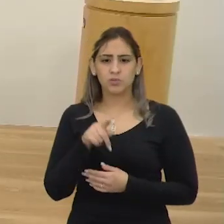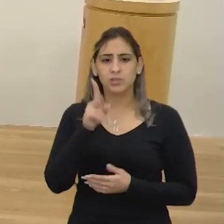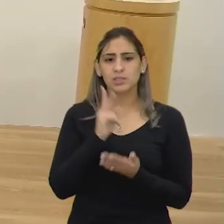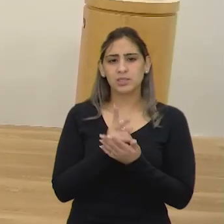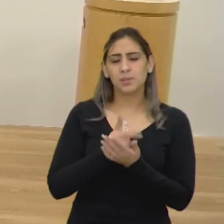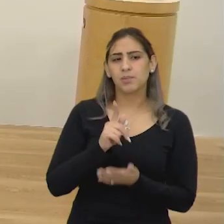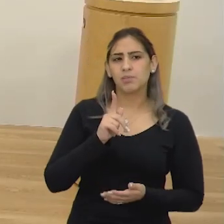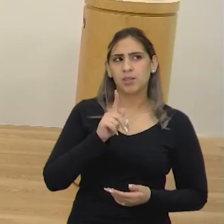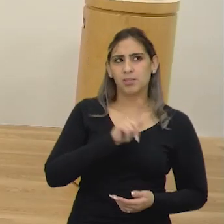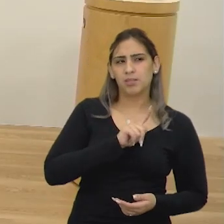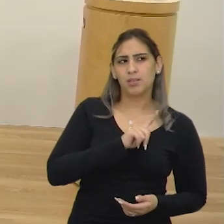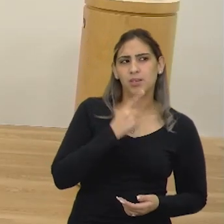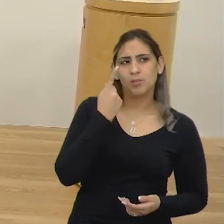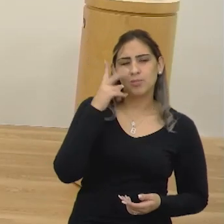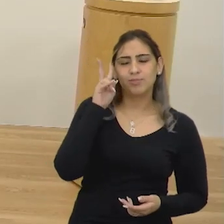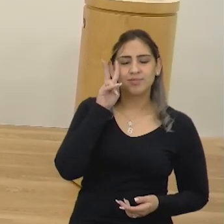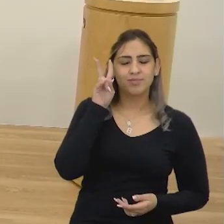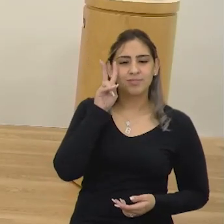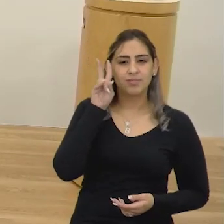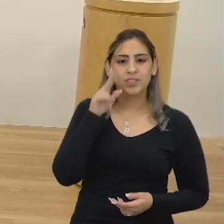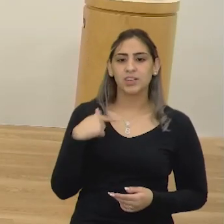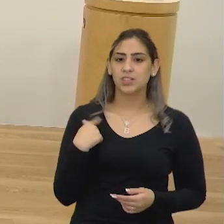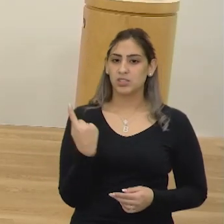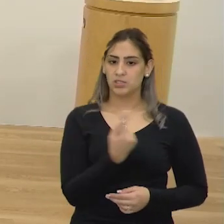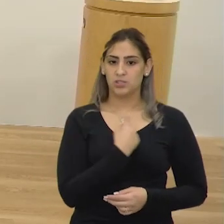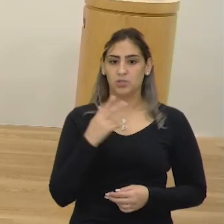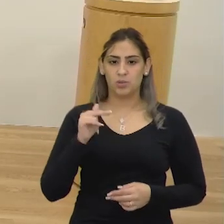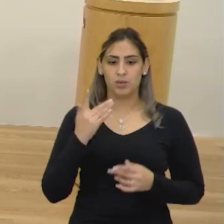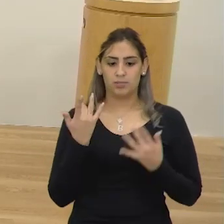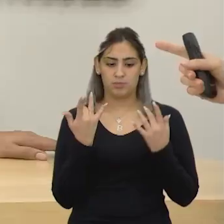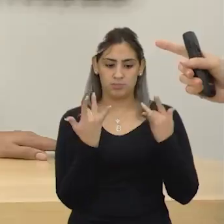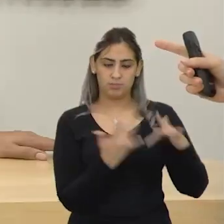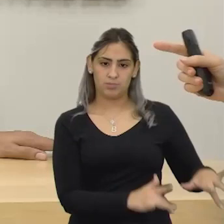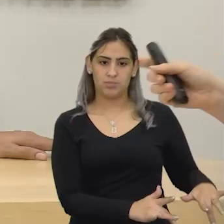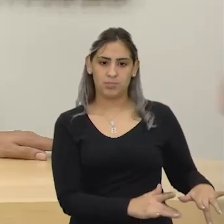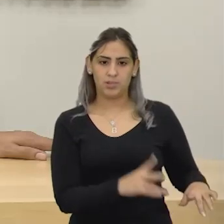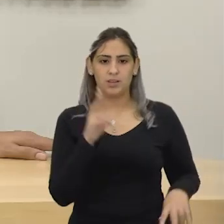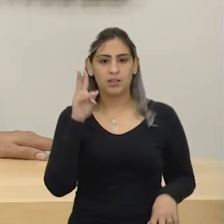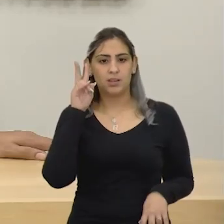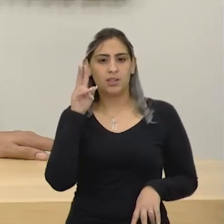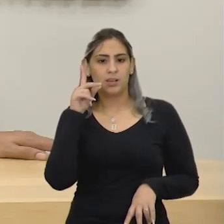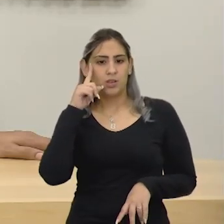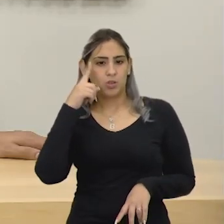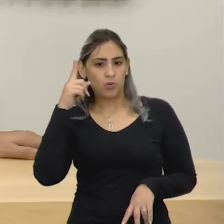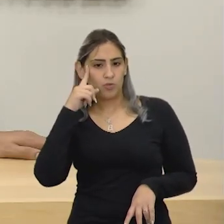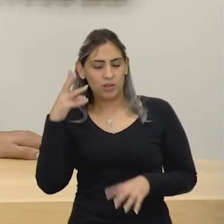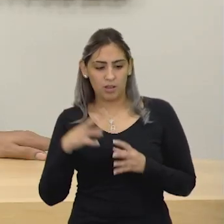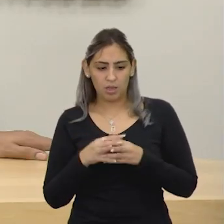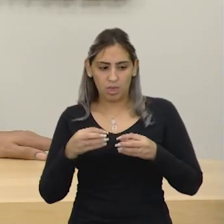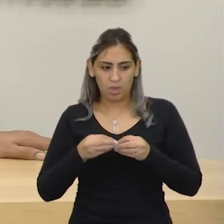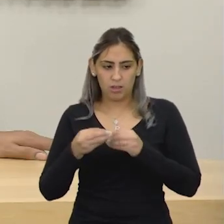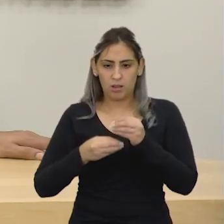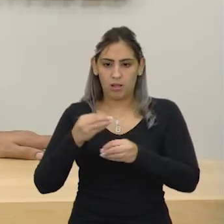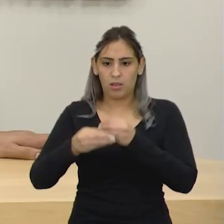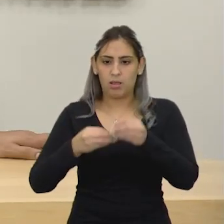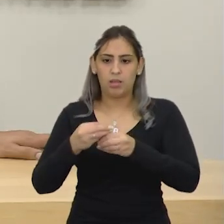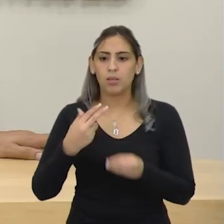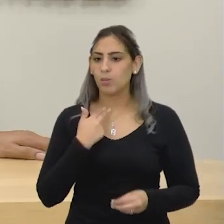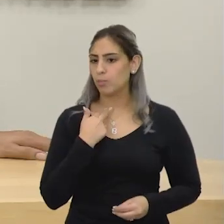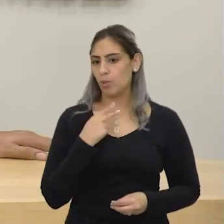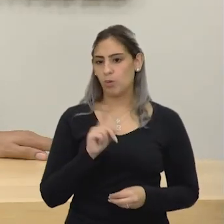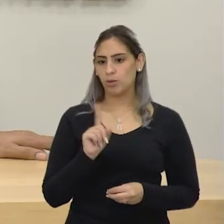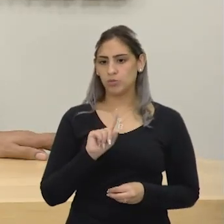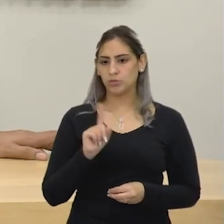né, Giba, de que a gente não pode deixar as nossas dúvidas acumularem, né? É isso pode mesmo. virar uma bola de neve e depois